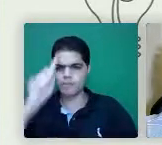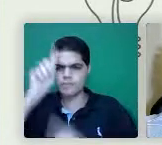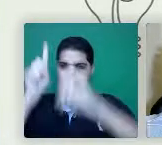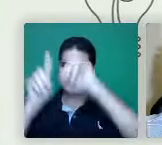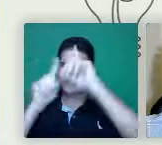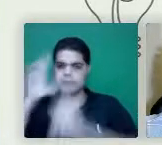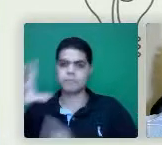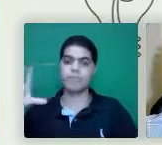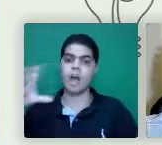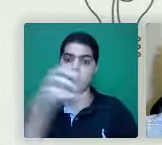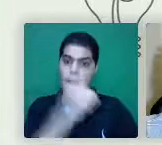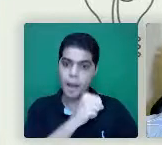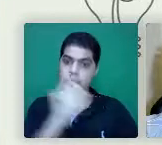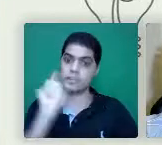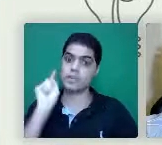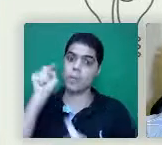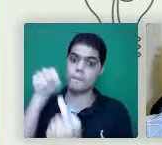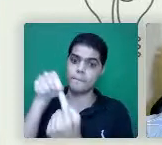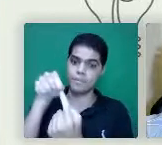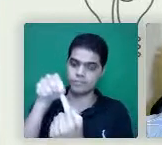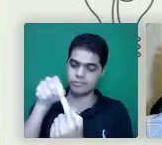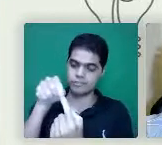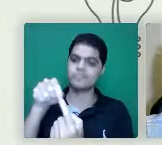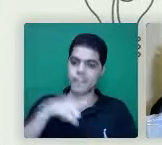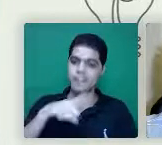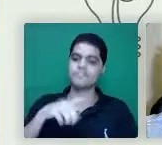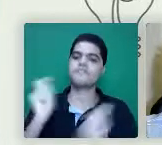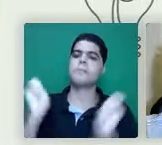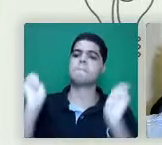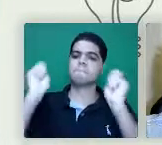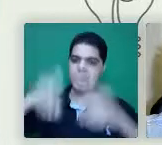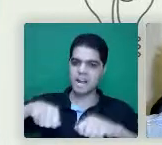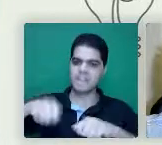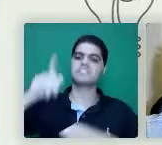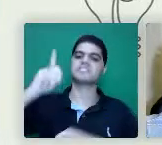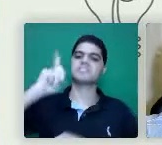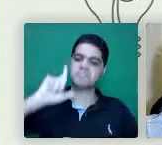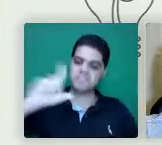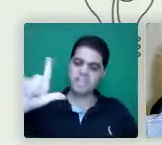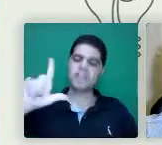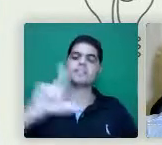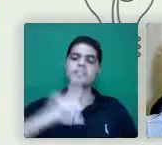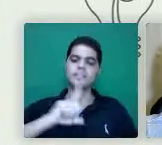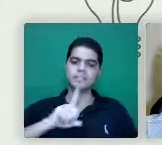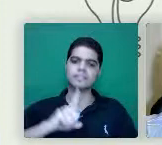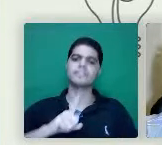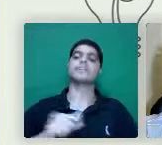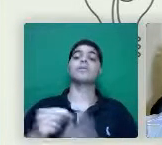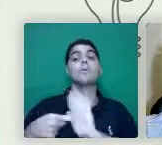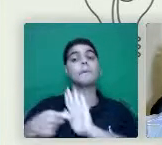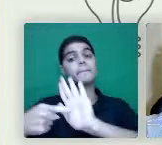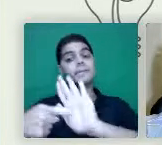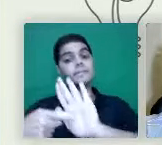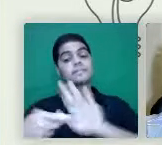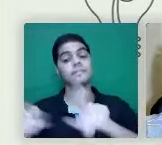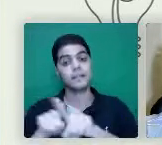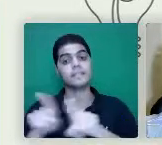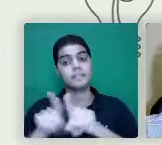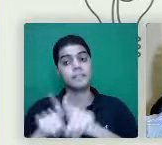rápida e objetiva, a gente consegue promover ou apresentar alternativa